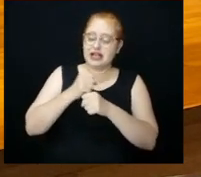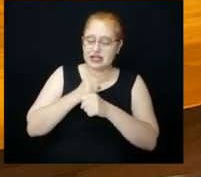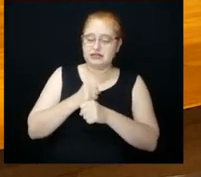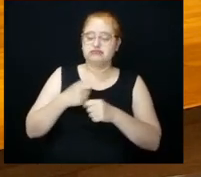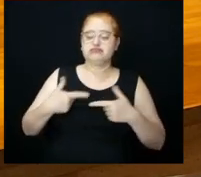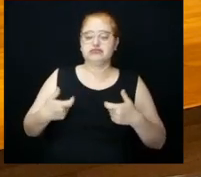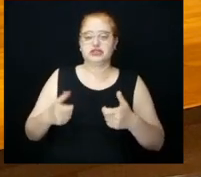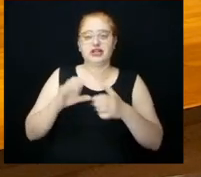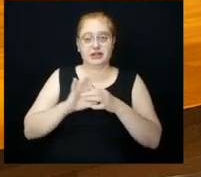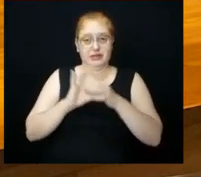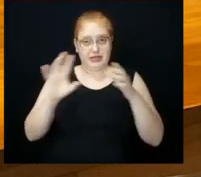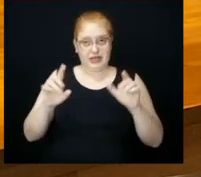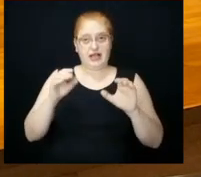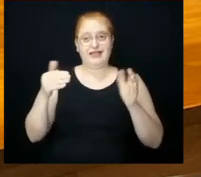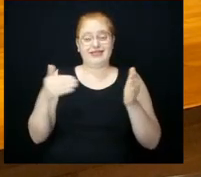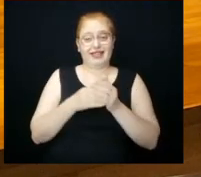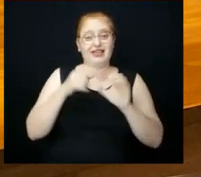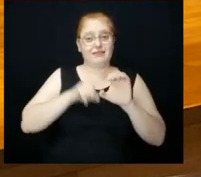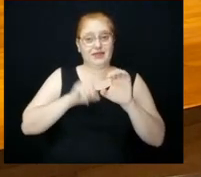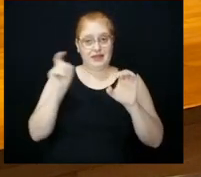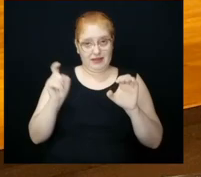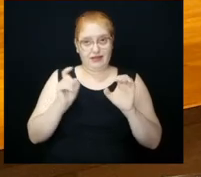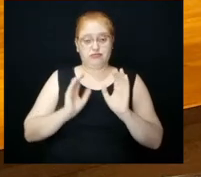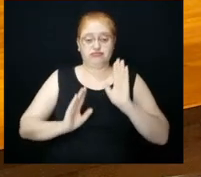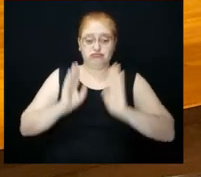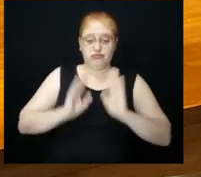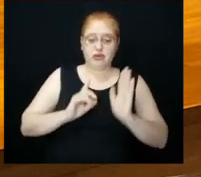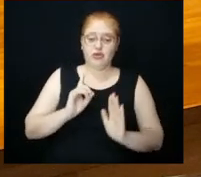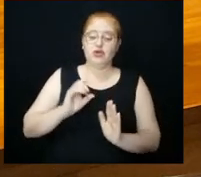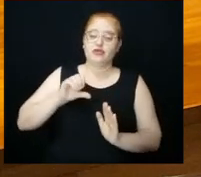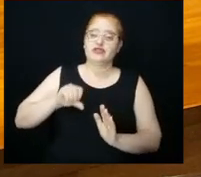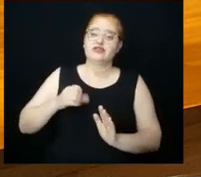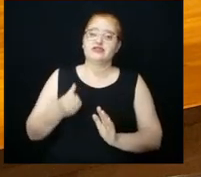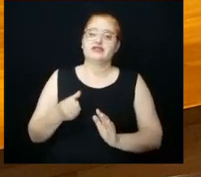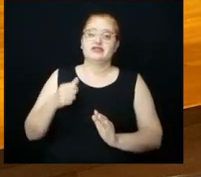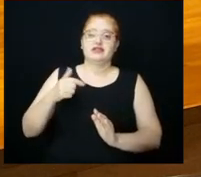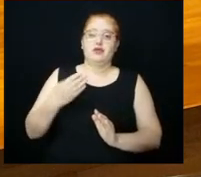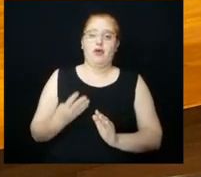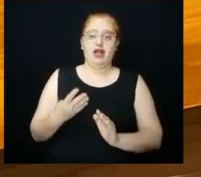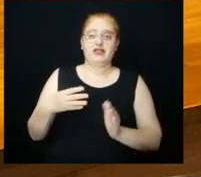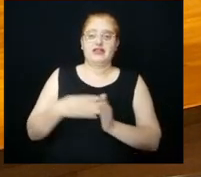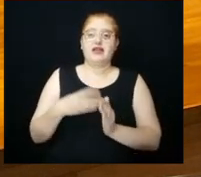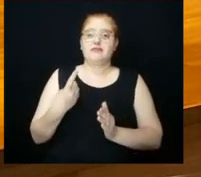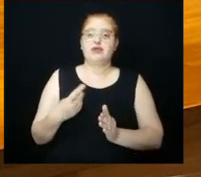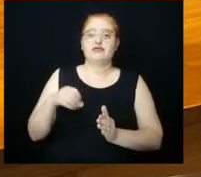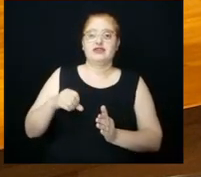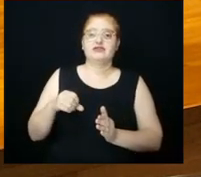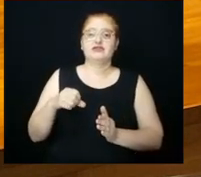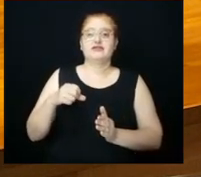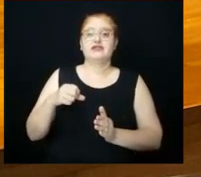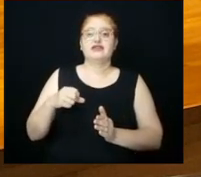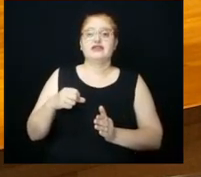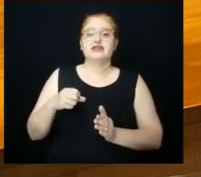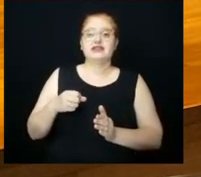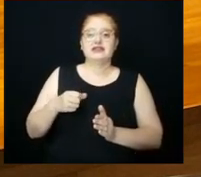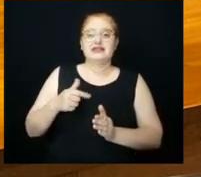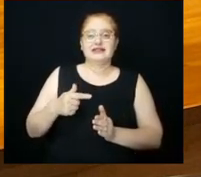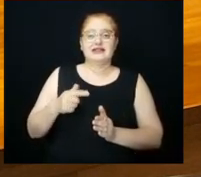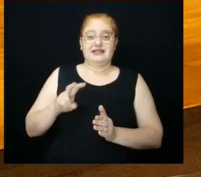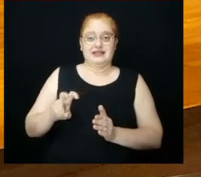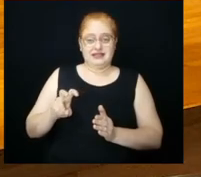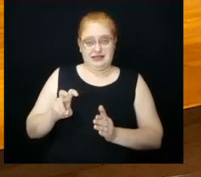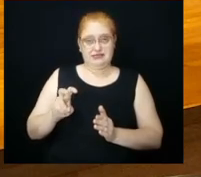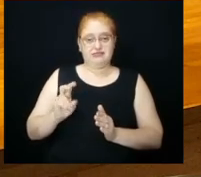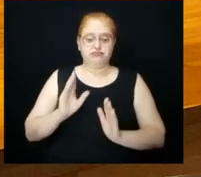Libertação até a Independência, que dura de 1964 a 1975, são todos mais ou menos, né,